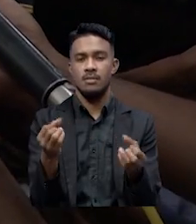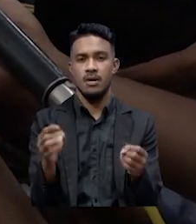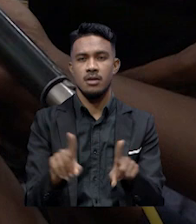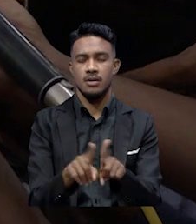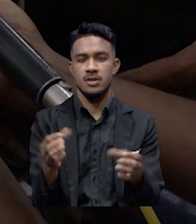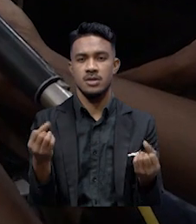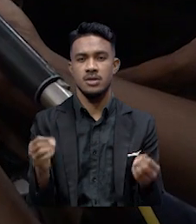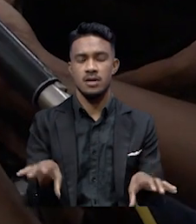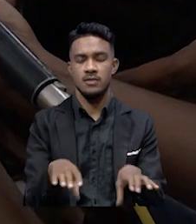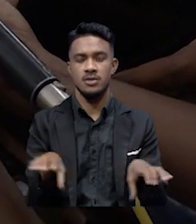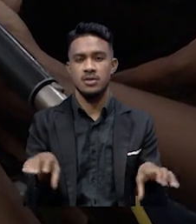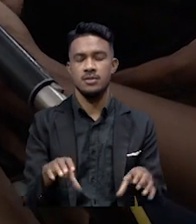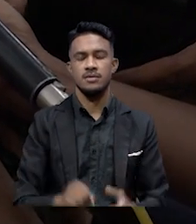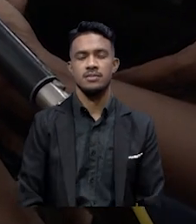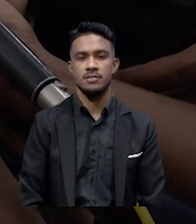E